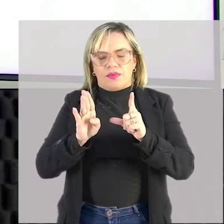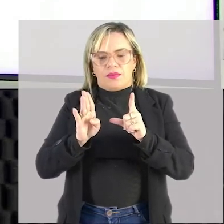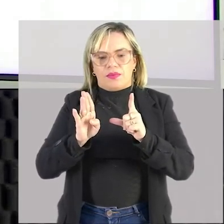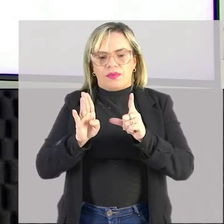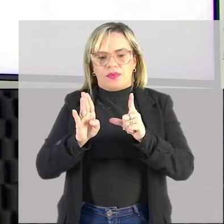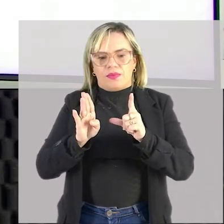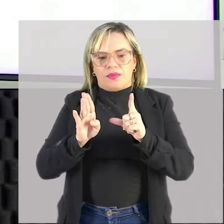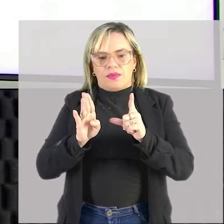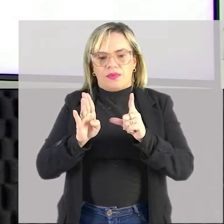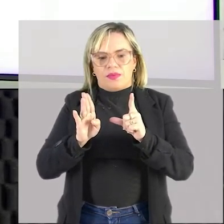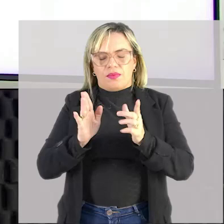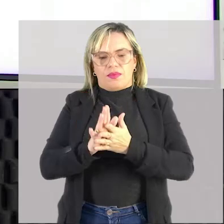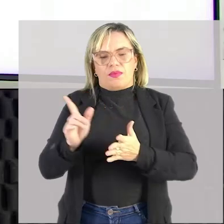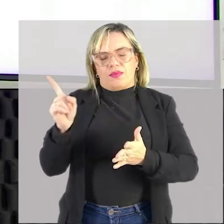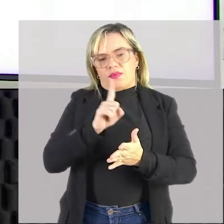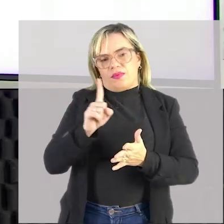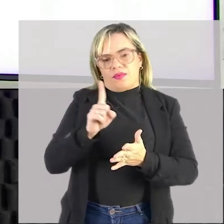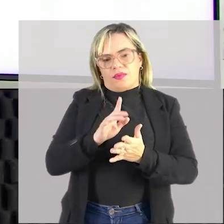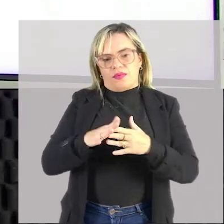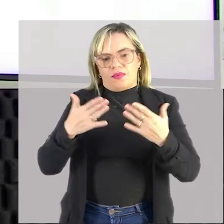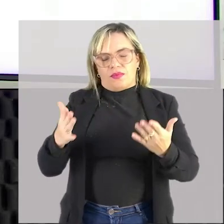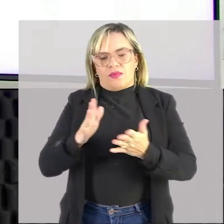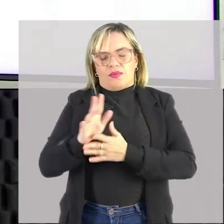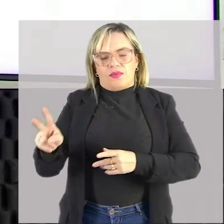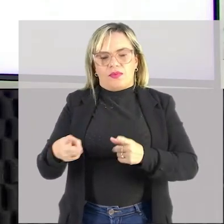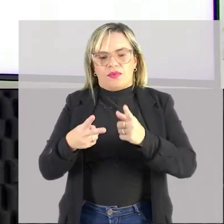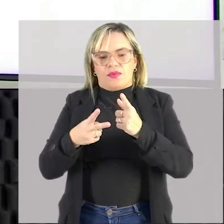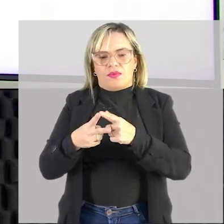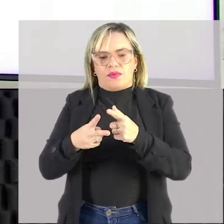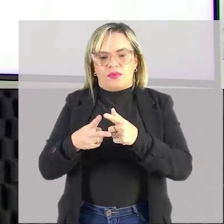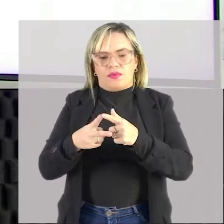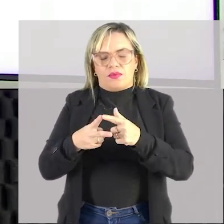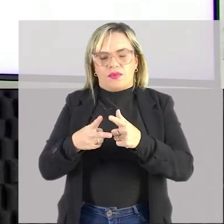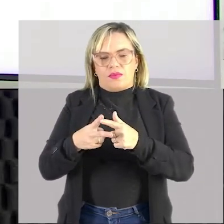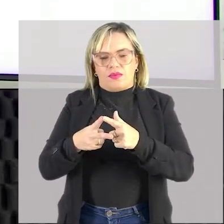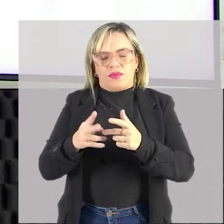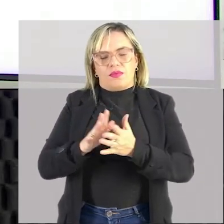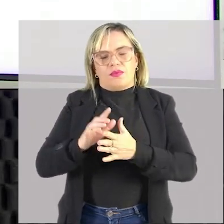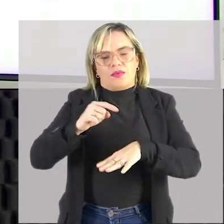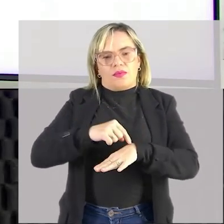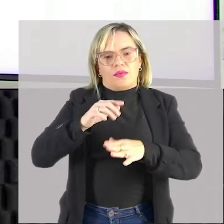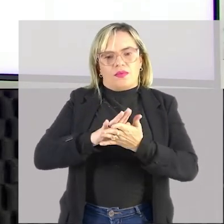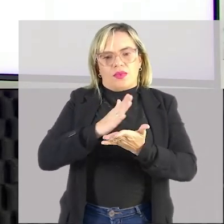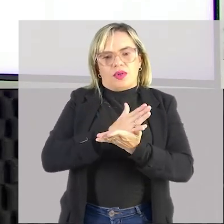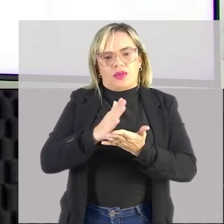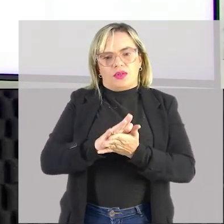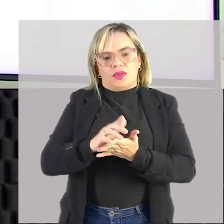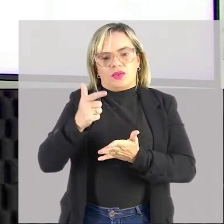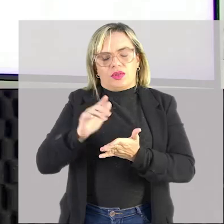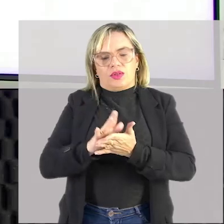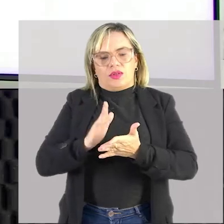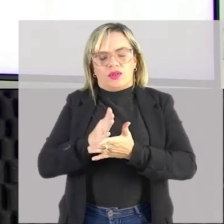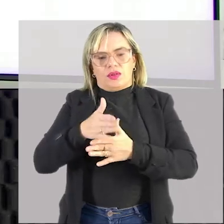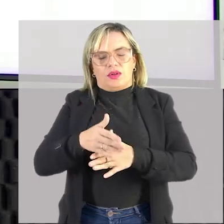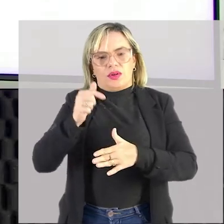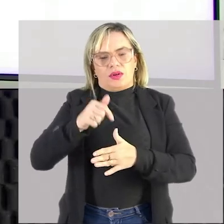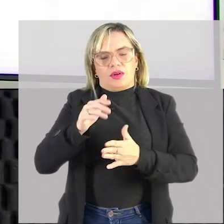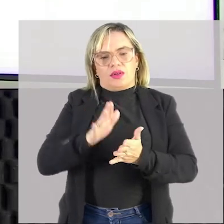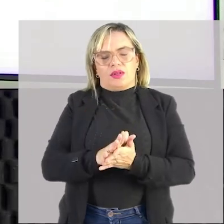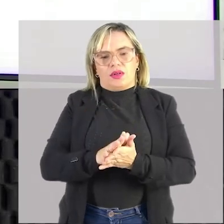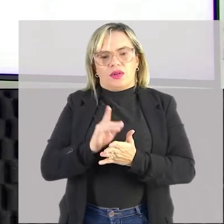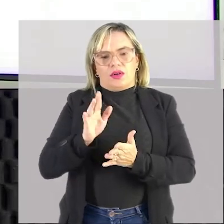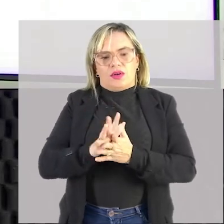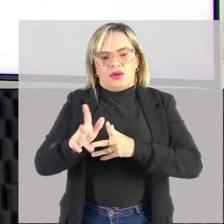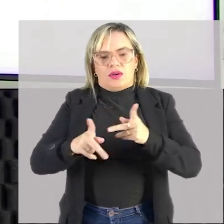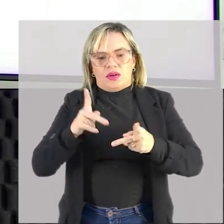participação popular. Não, né? Porque primeiro que no momento inicial você não tem participação popular, e no segundo você tem, mas